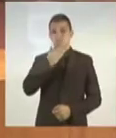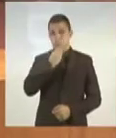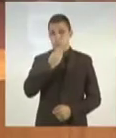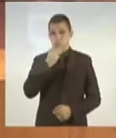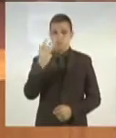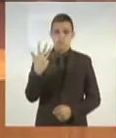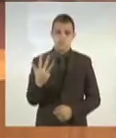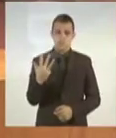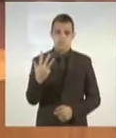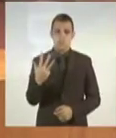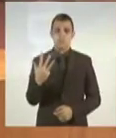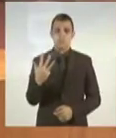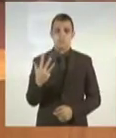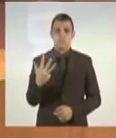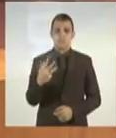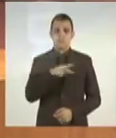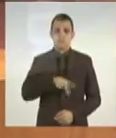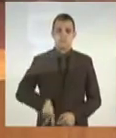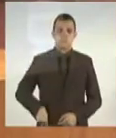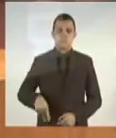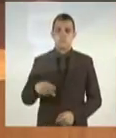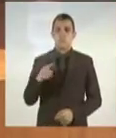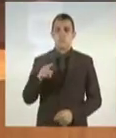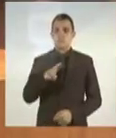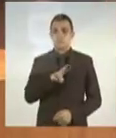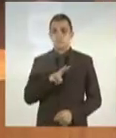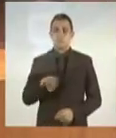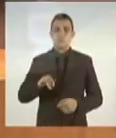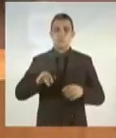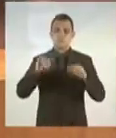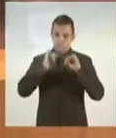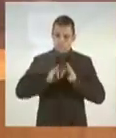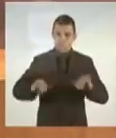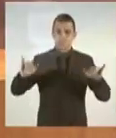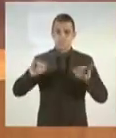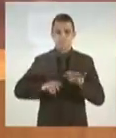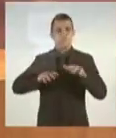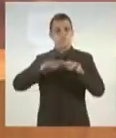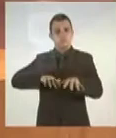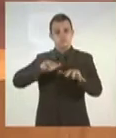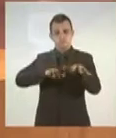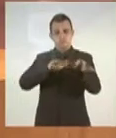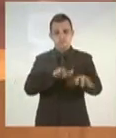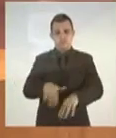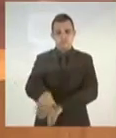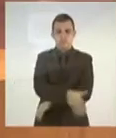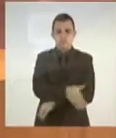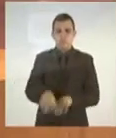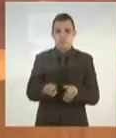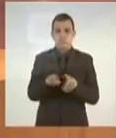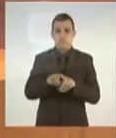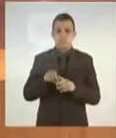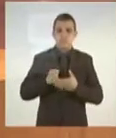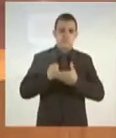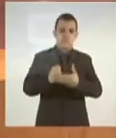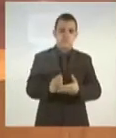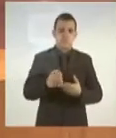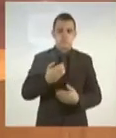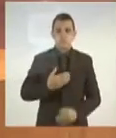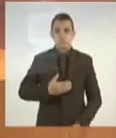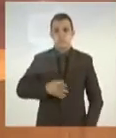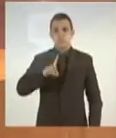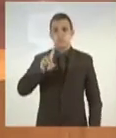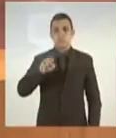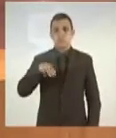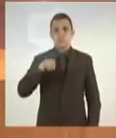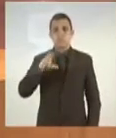que inicia essa caminhada, indo às ruas e fazendo a defesa da democracia, em defesa